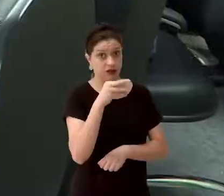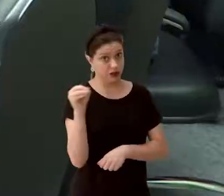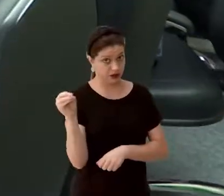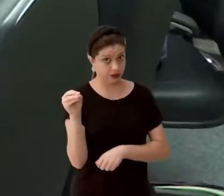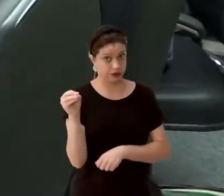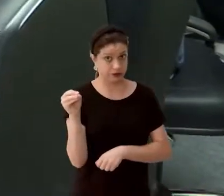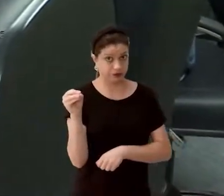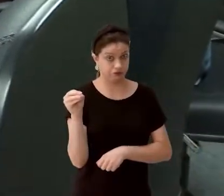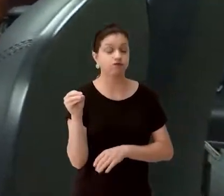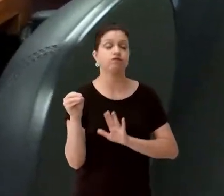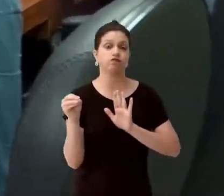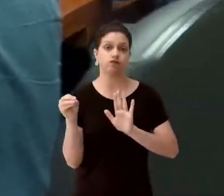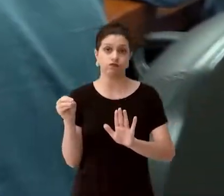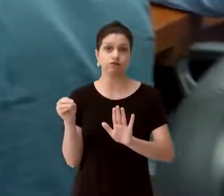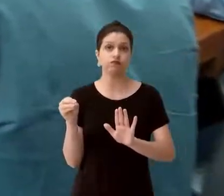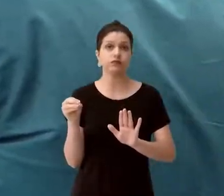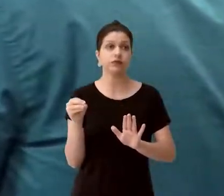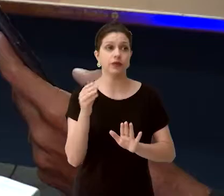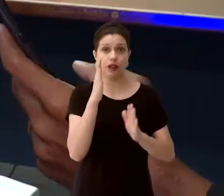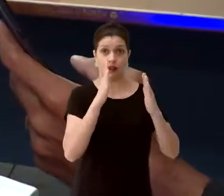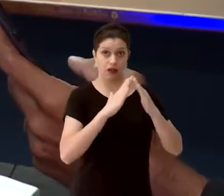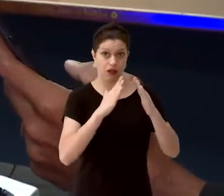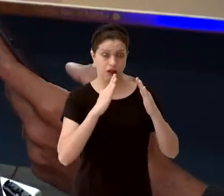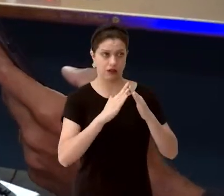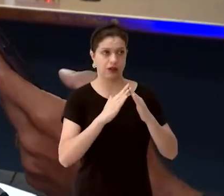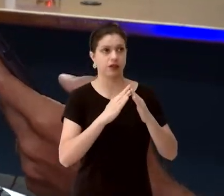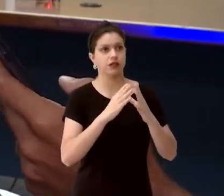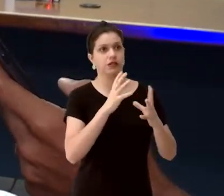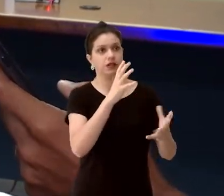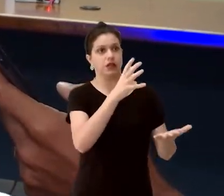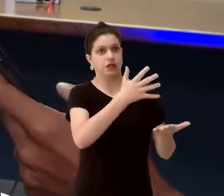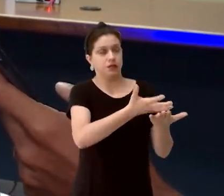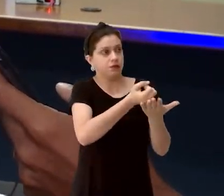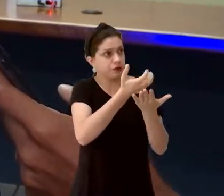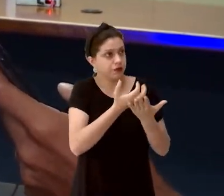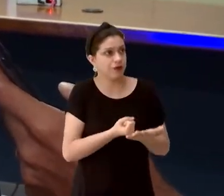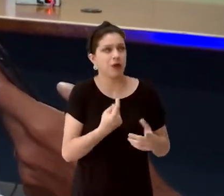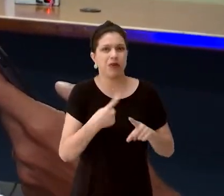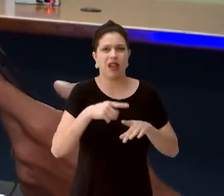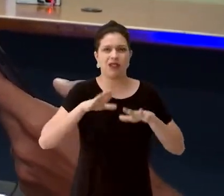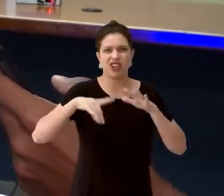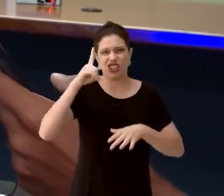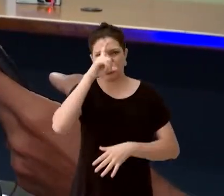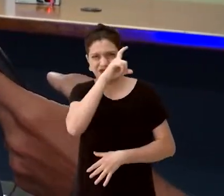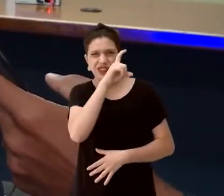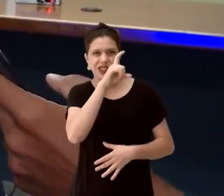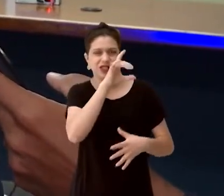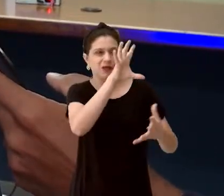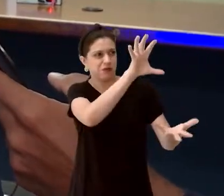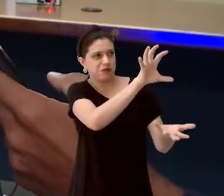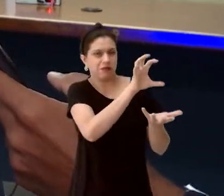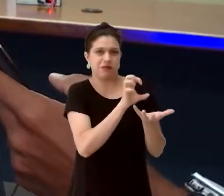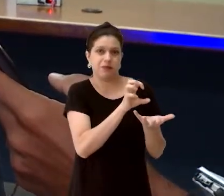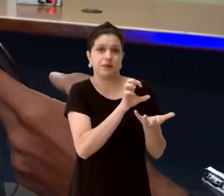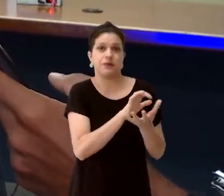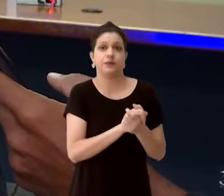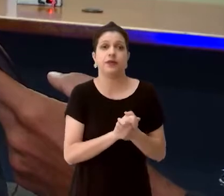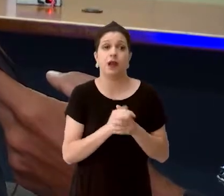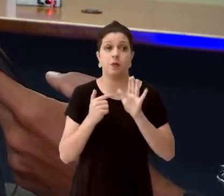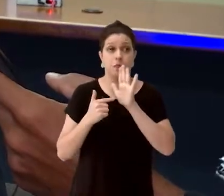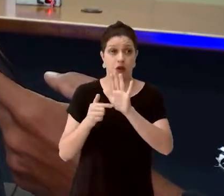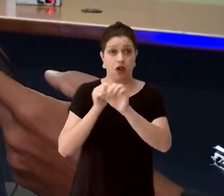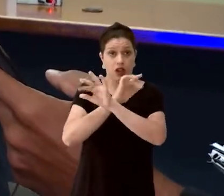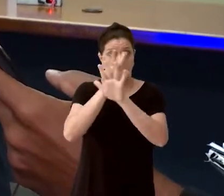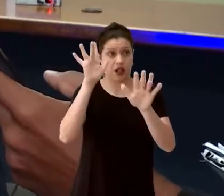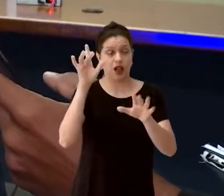semanas, sendo que foram sorteadas 300. Nós sorteamos 300 consumidores de Campo Grande, dada a dificuldade de